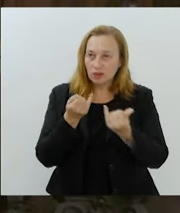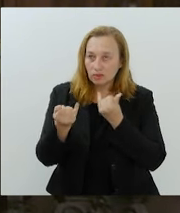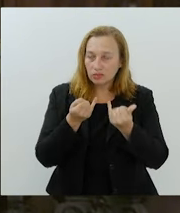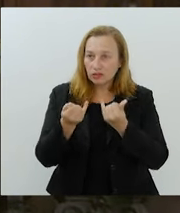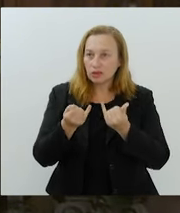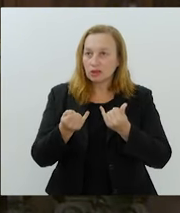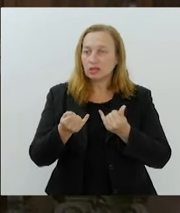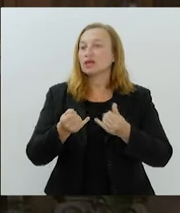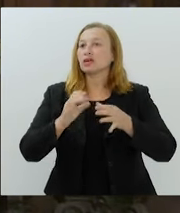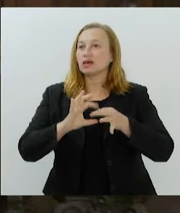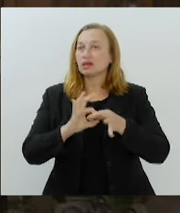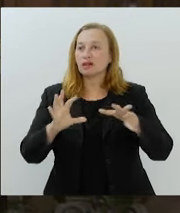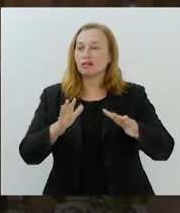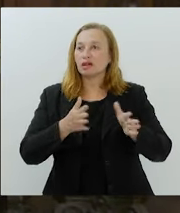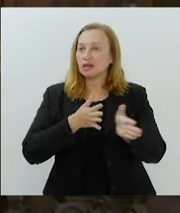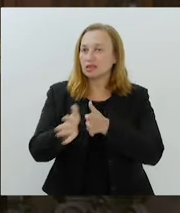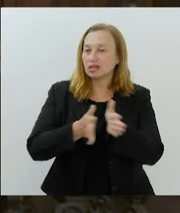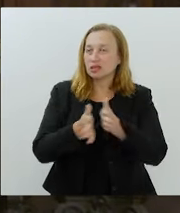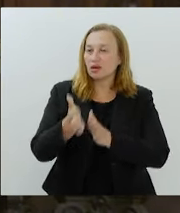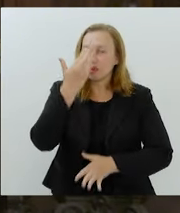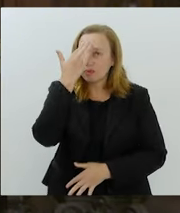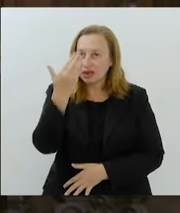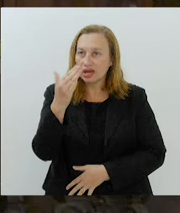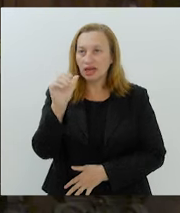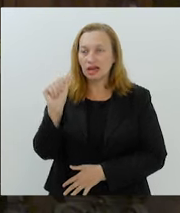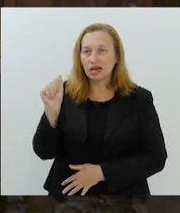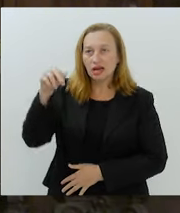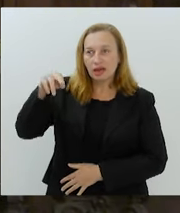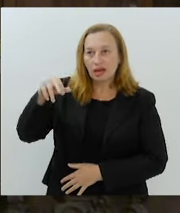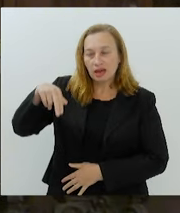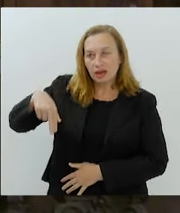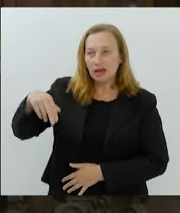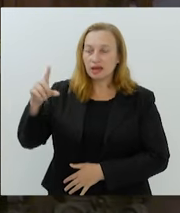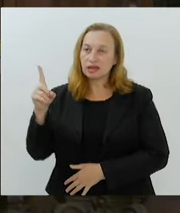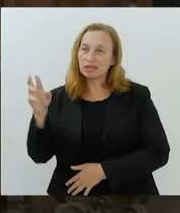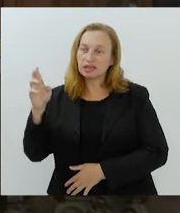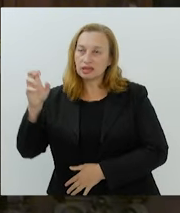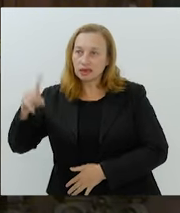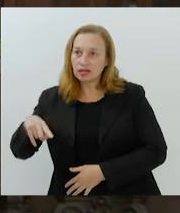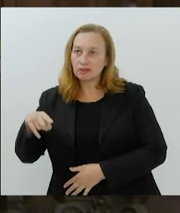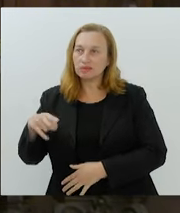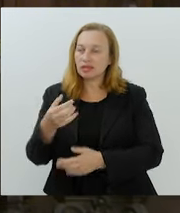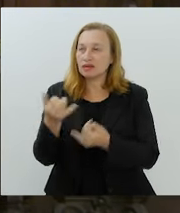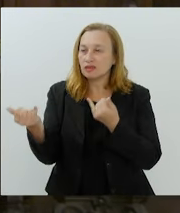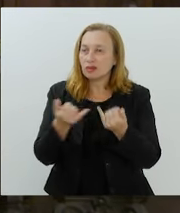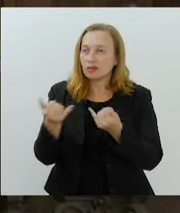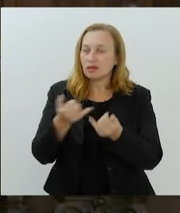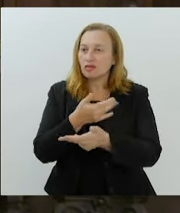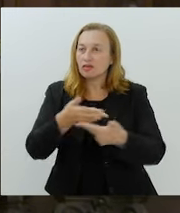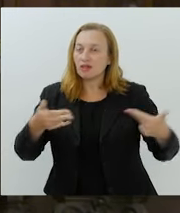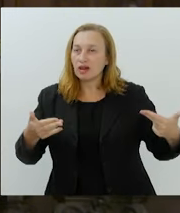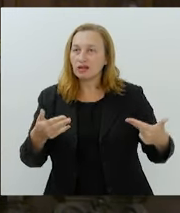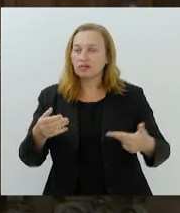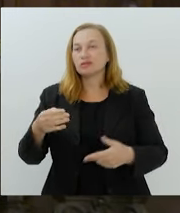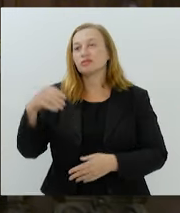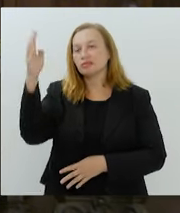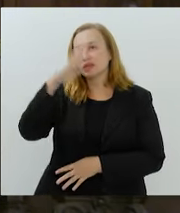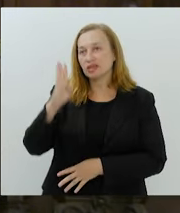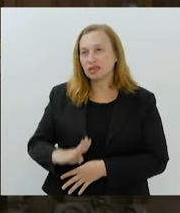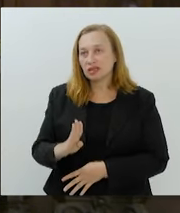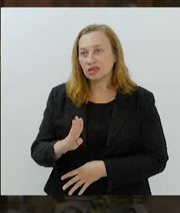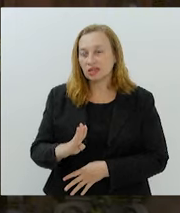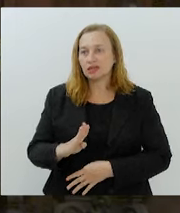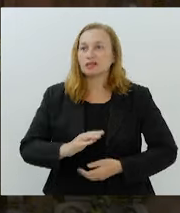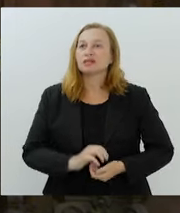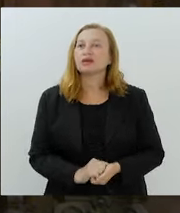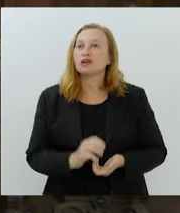e acessível. Muito obrigada, André, por ser esse tsunami de informação para tantos brasileiros que viviam à margem da cidadania por